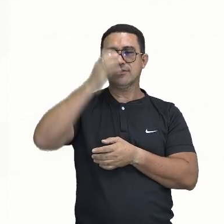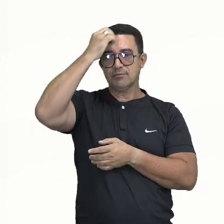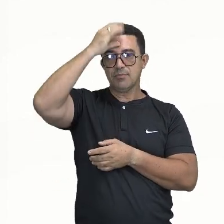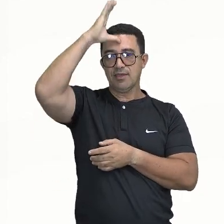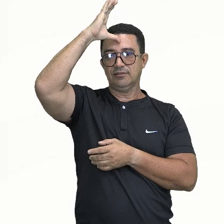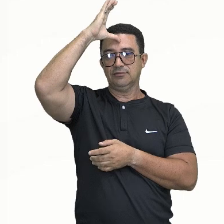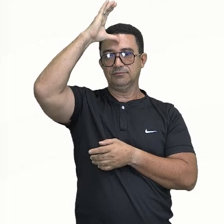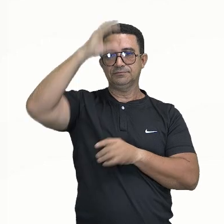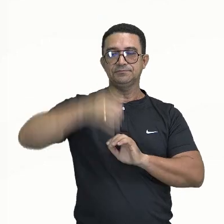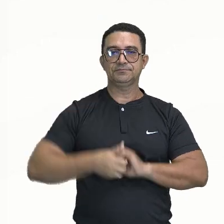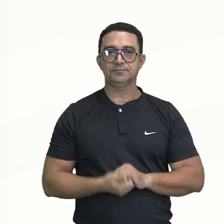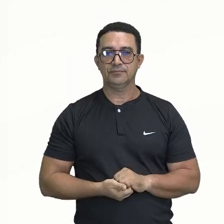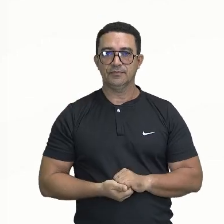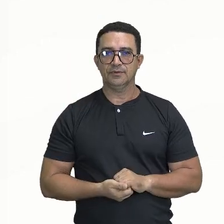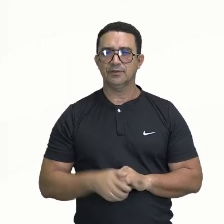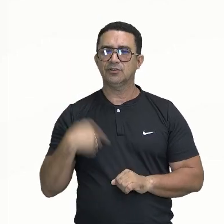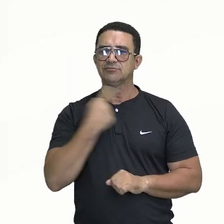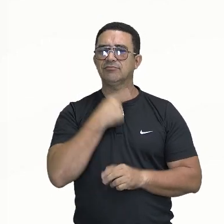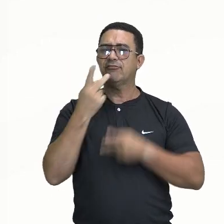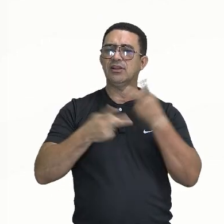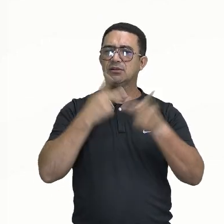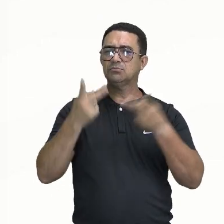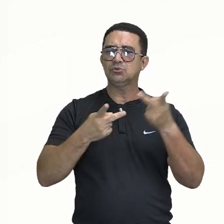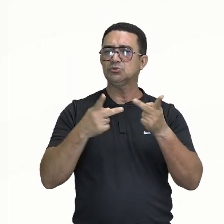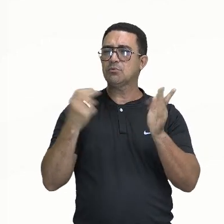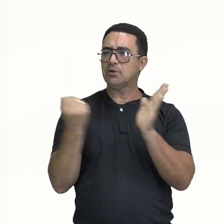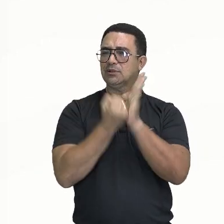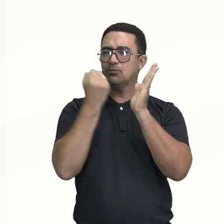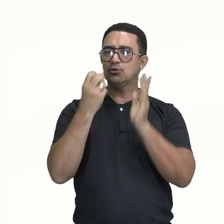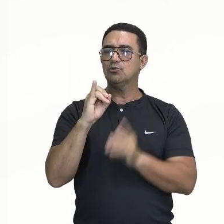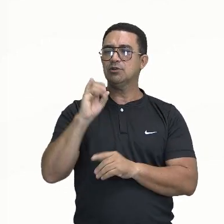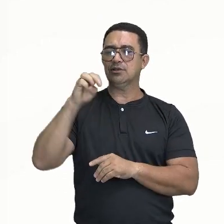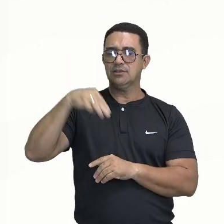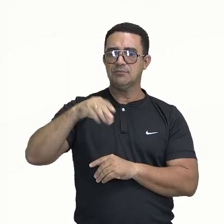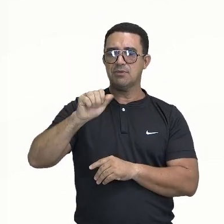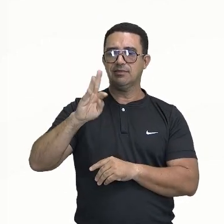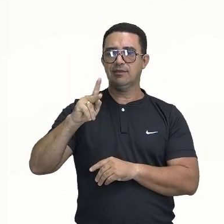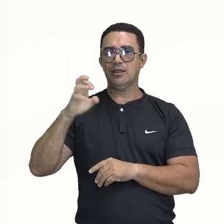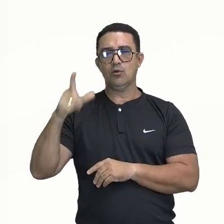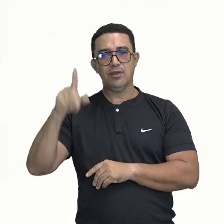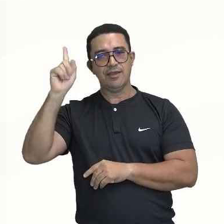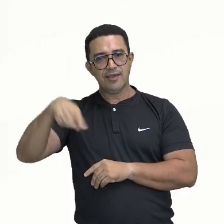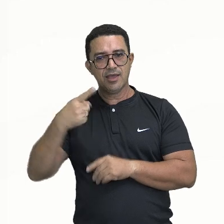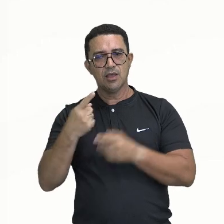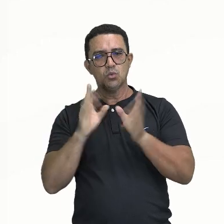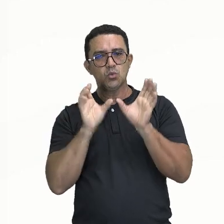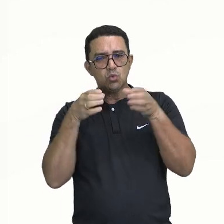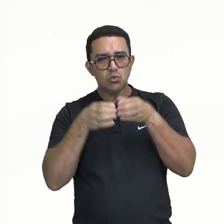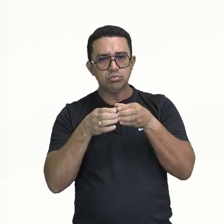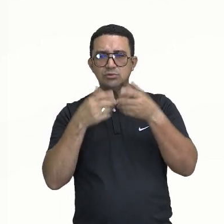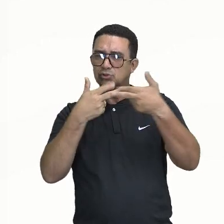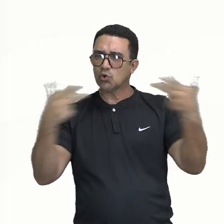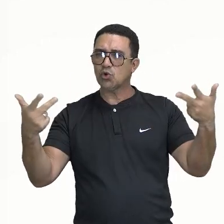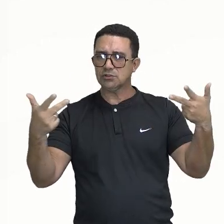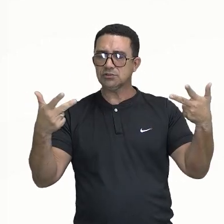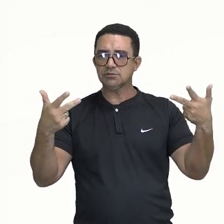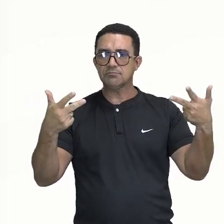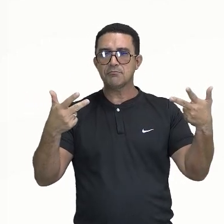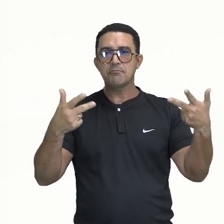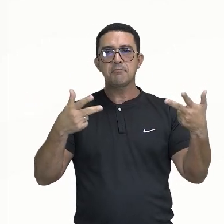Quando falamos do patrimônio material, vamos estar trazendo um conjunto de bens culturais que já vão ser